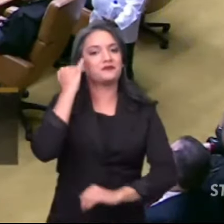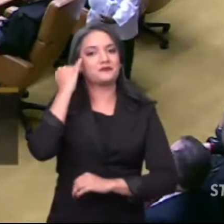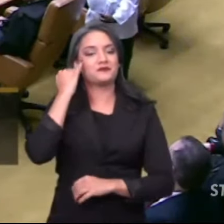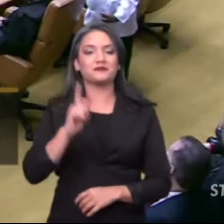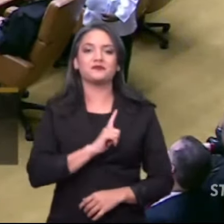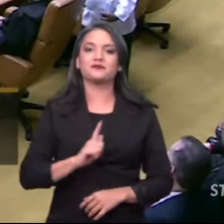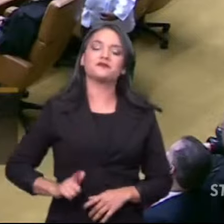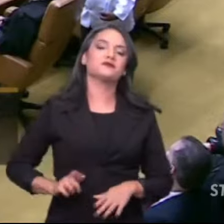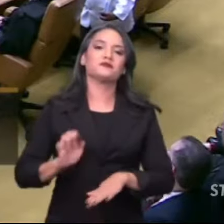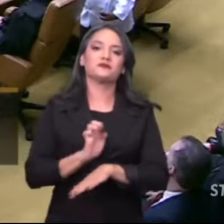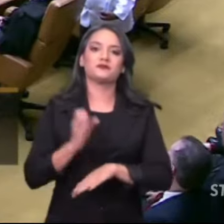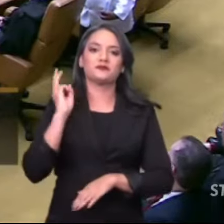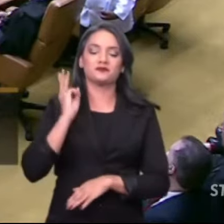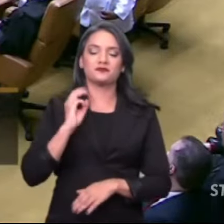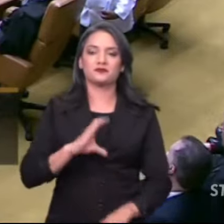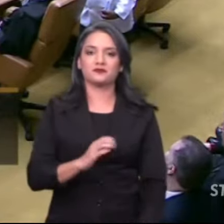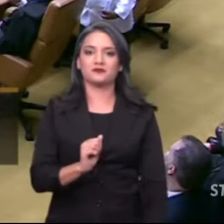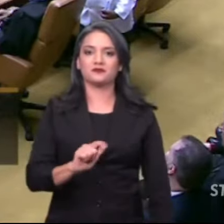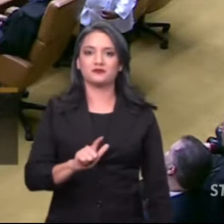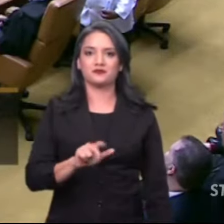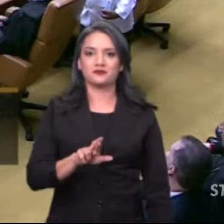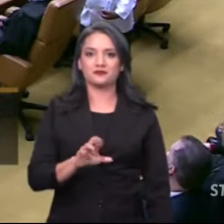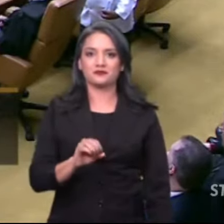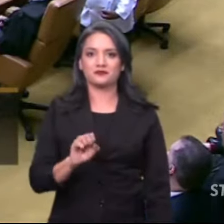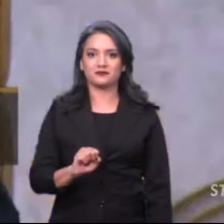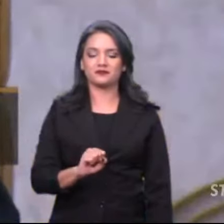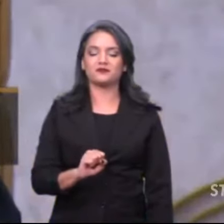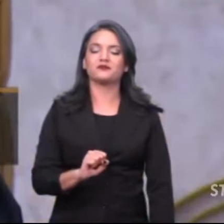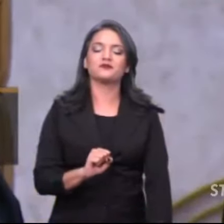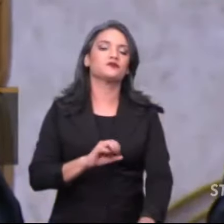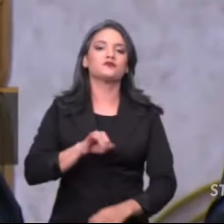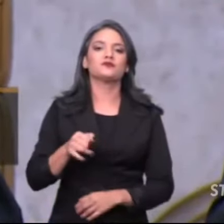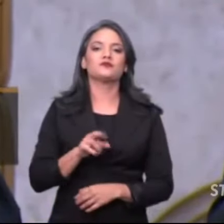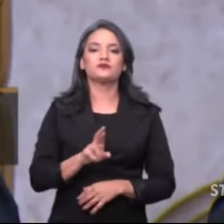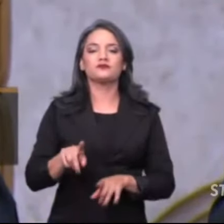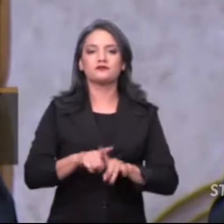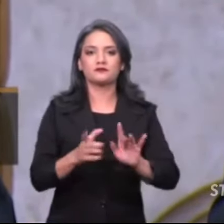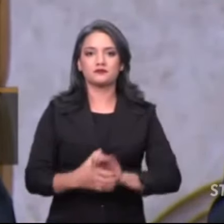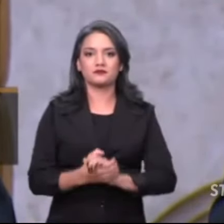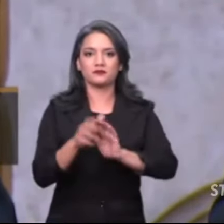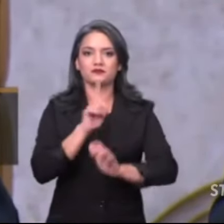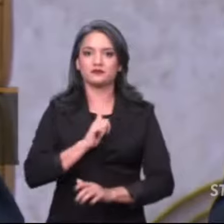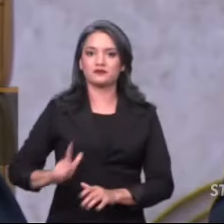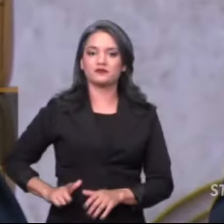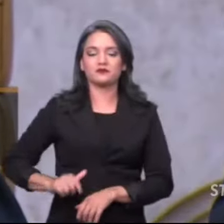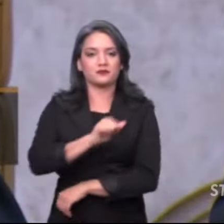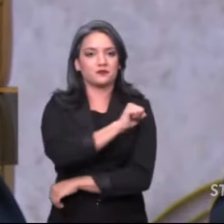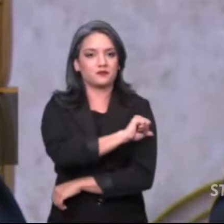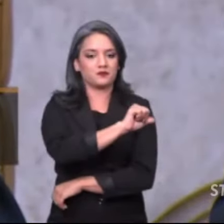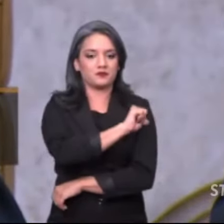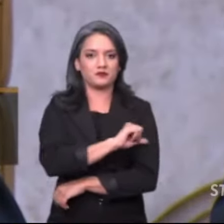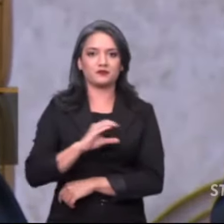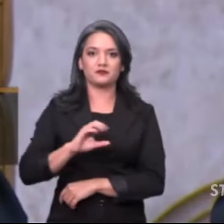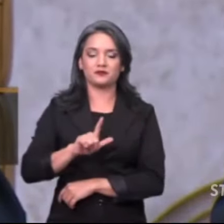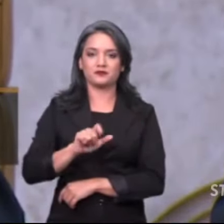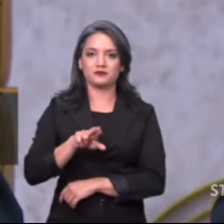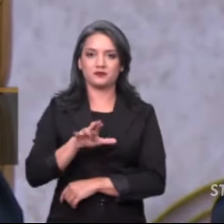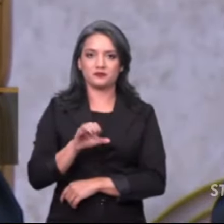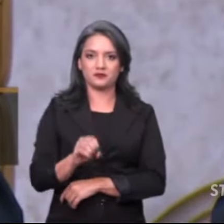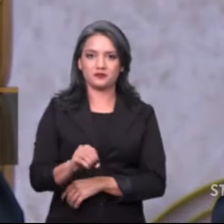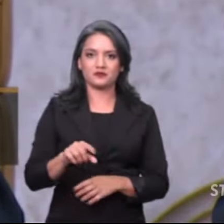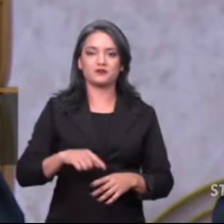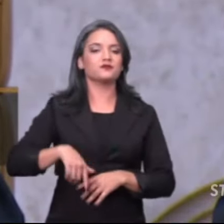do Maranhão, Carlos Orleans Brandão Júnior, e cumprimento igualmente os governadores do Rio de Janeiro, Cláudio Castro,